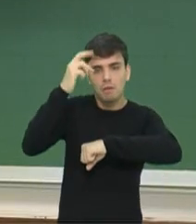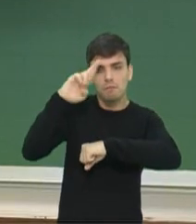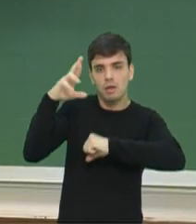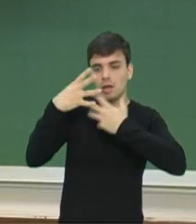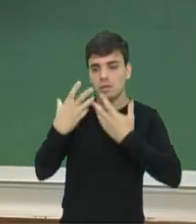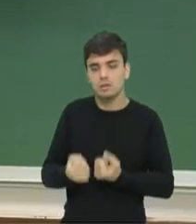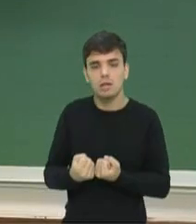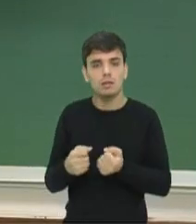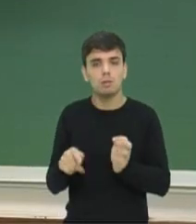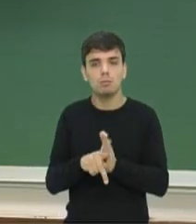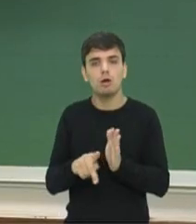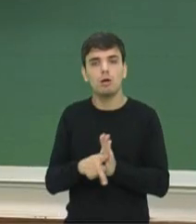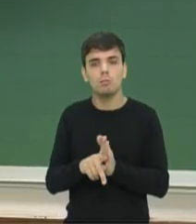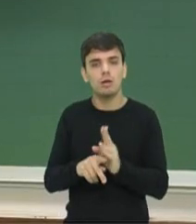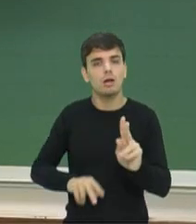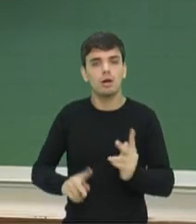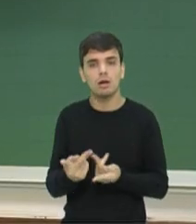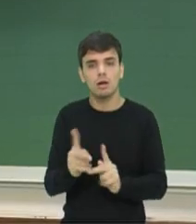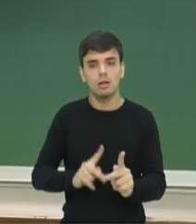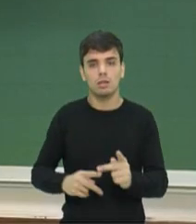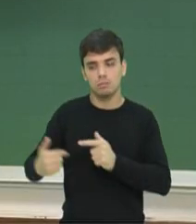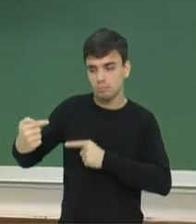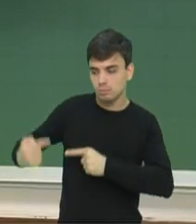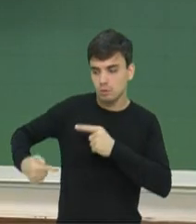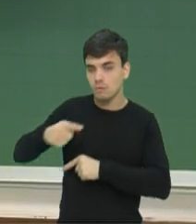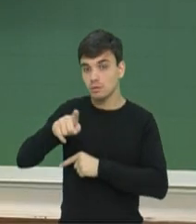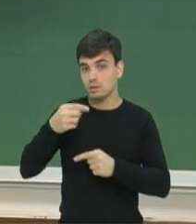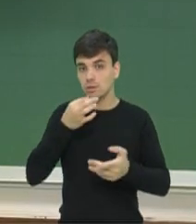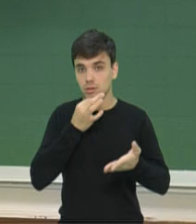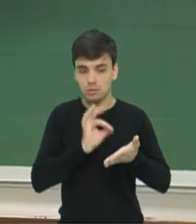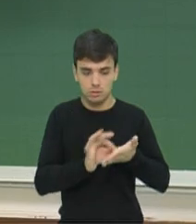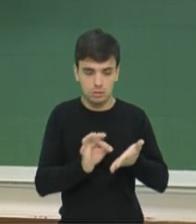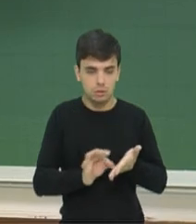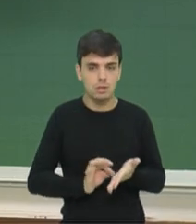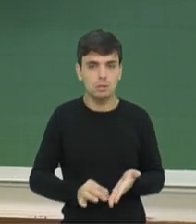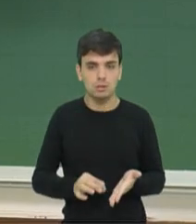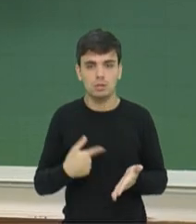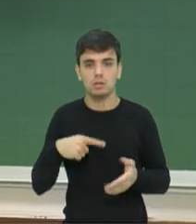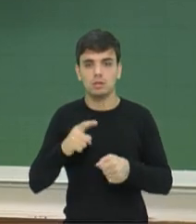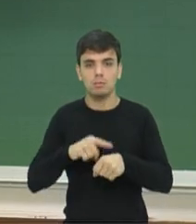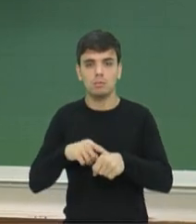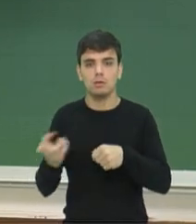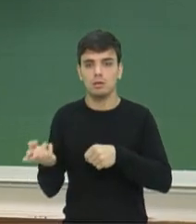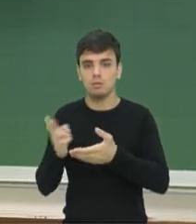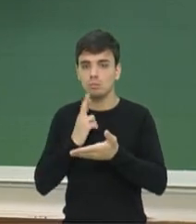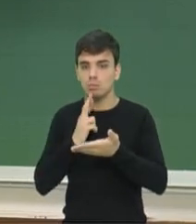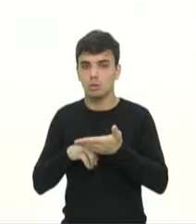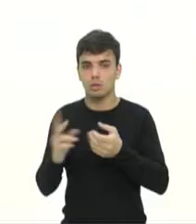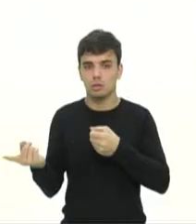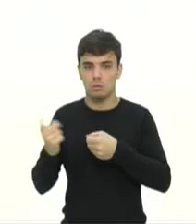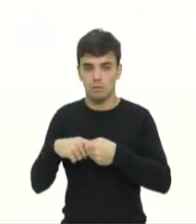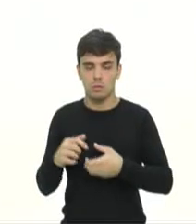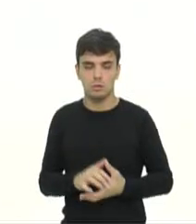esse torneio de karatê? Exercício descritivo. Vamos ter um tempinho também para realizar essa atividade e já já voltamos com a correção.